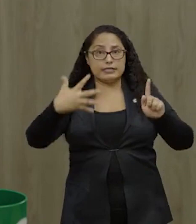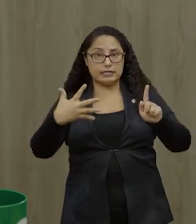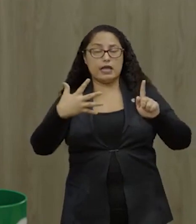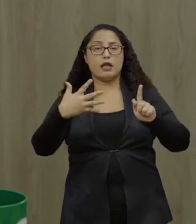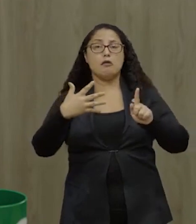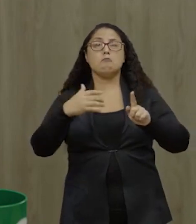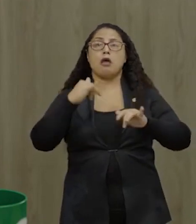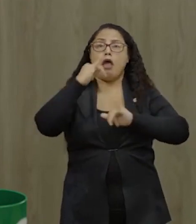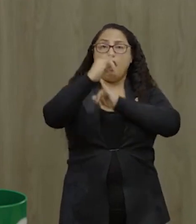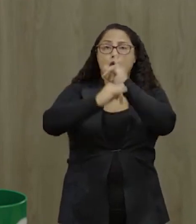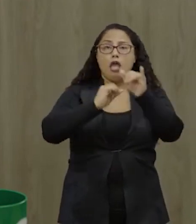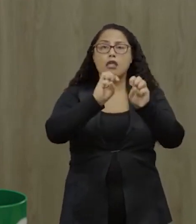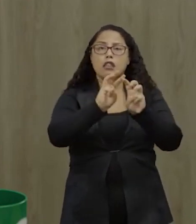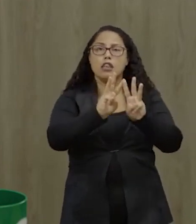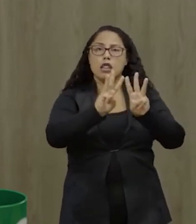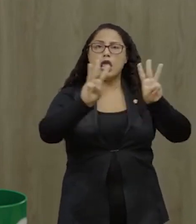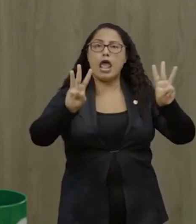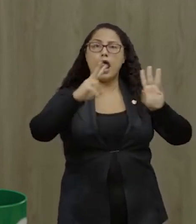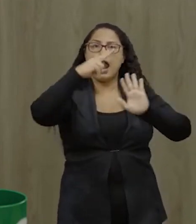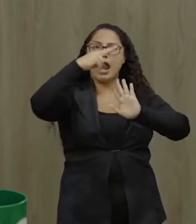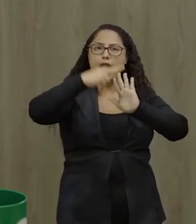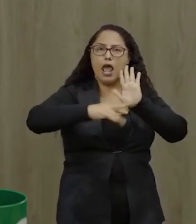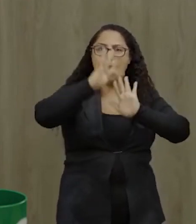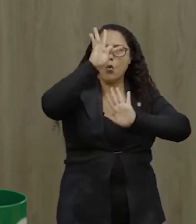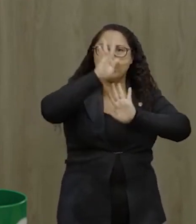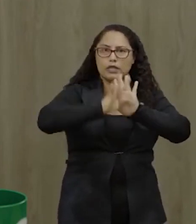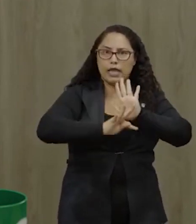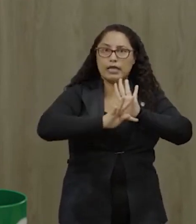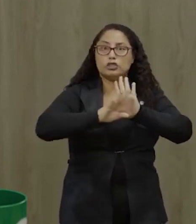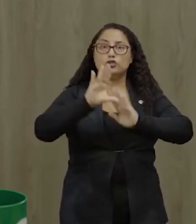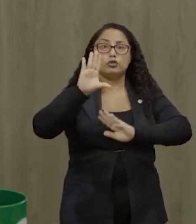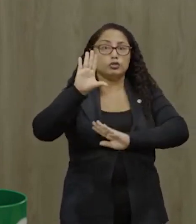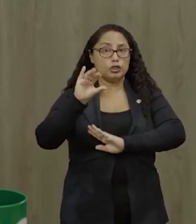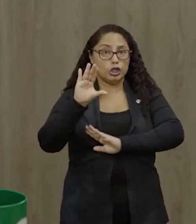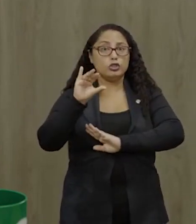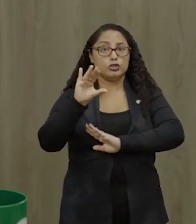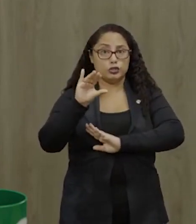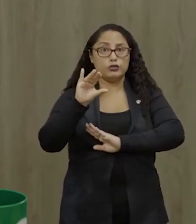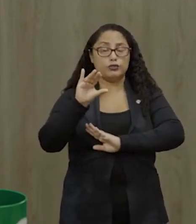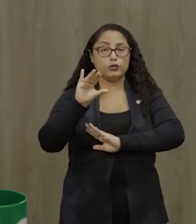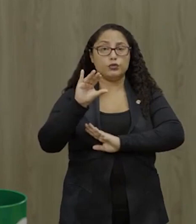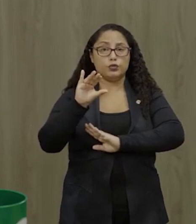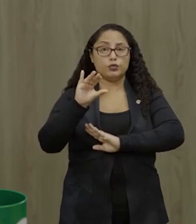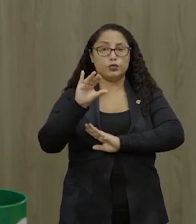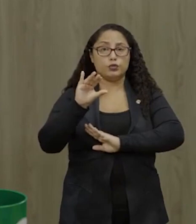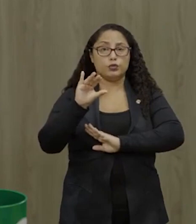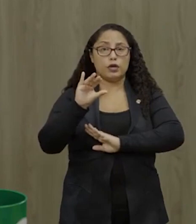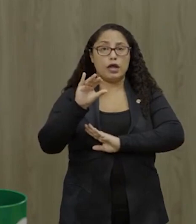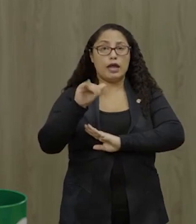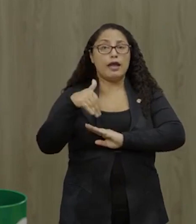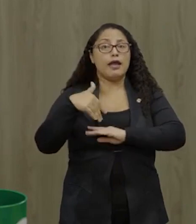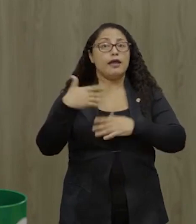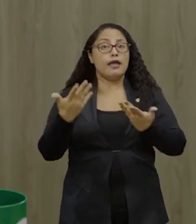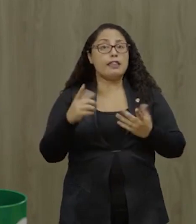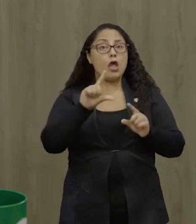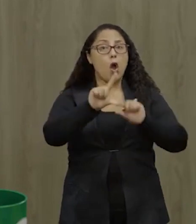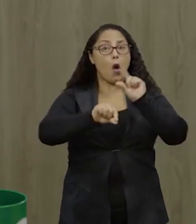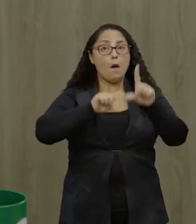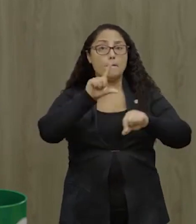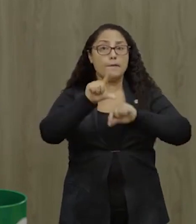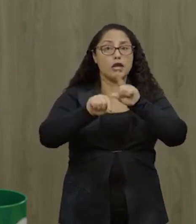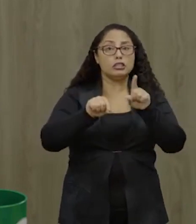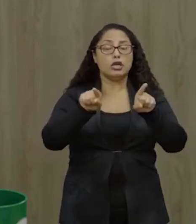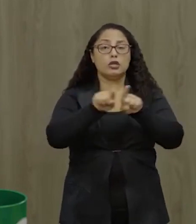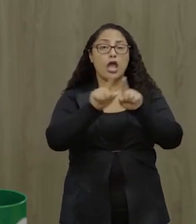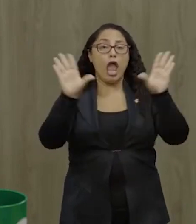para navegador, que ele lê um texto científico que seja, e ele tem uma opção